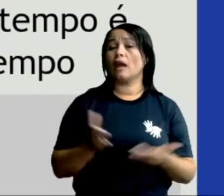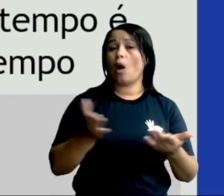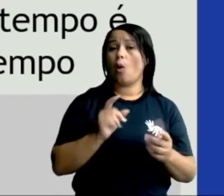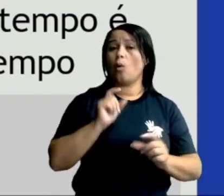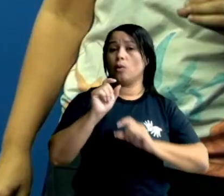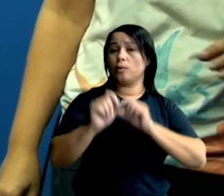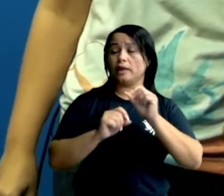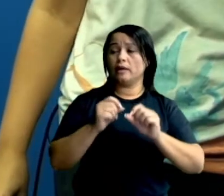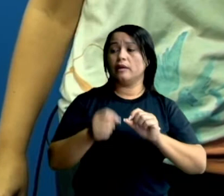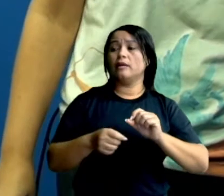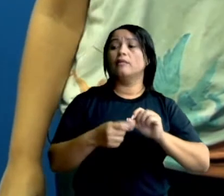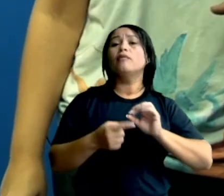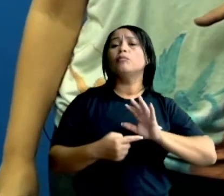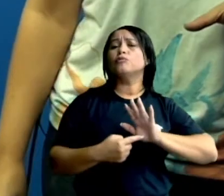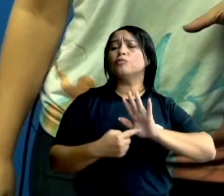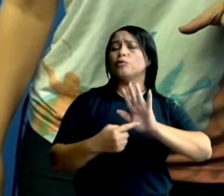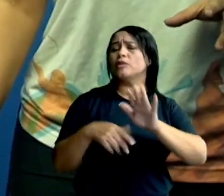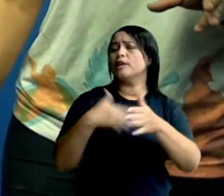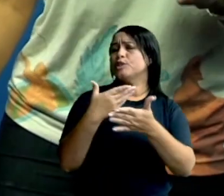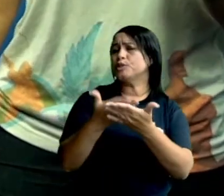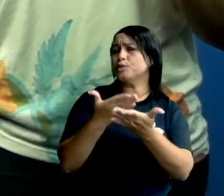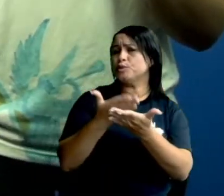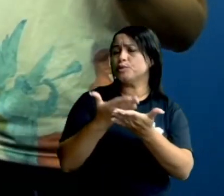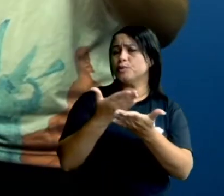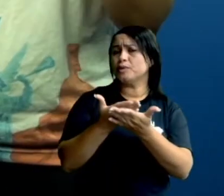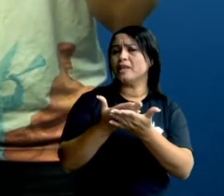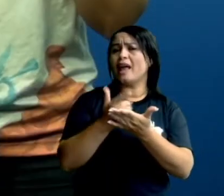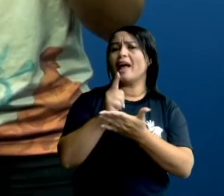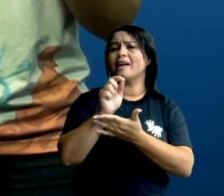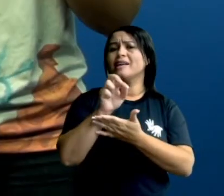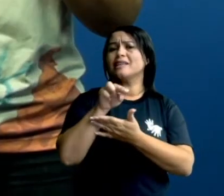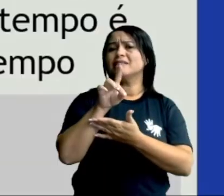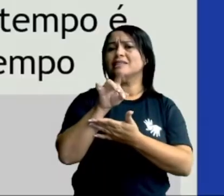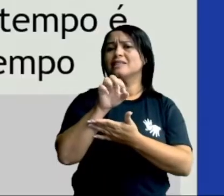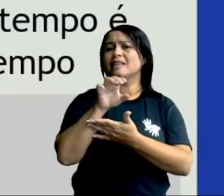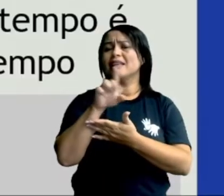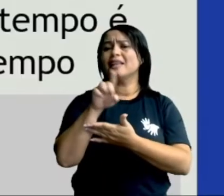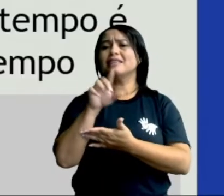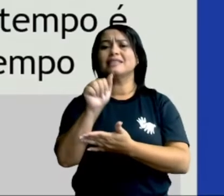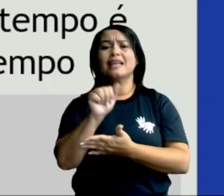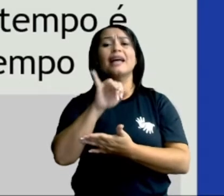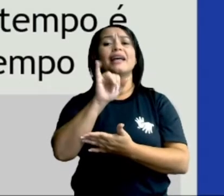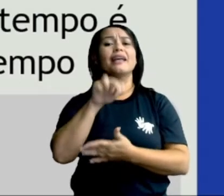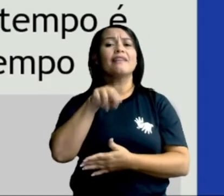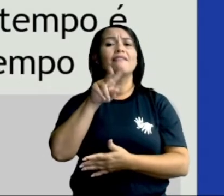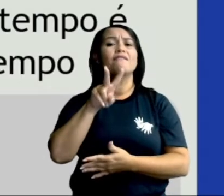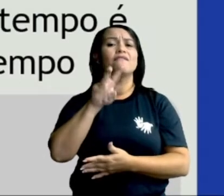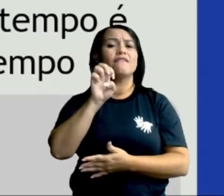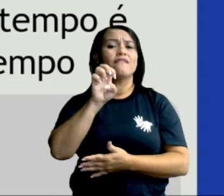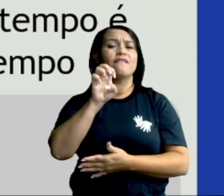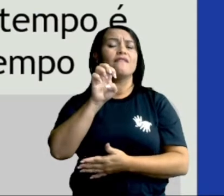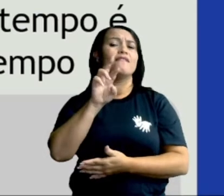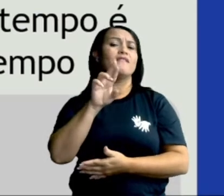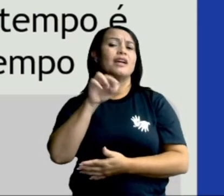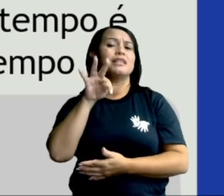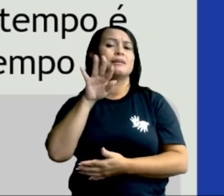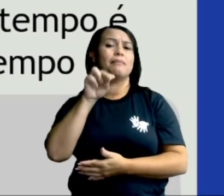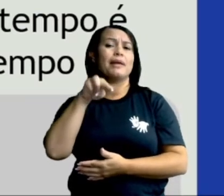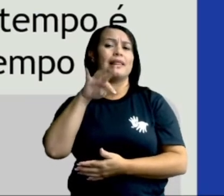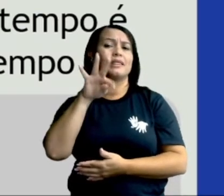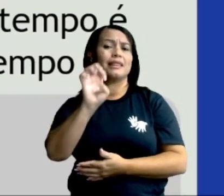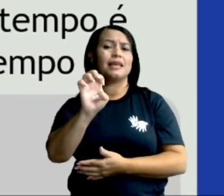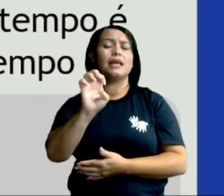Agora nós vamos estudar a grandeza inversamente proporcional, ou seja, agora nós vamos